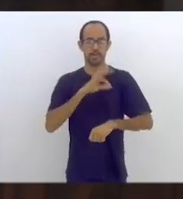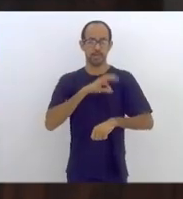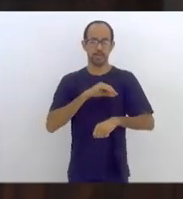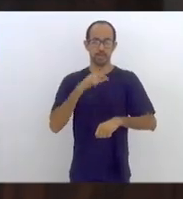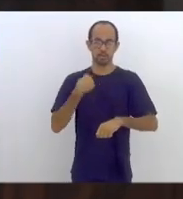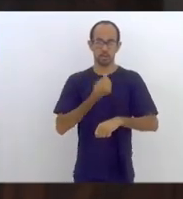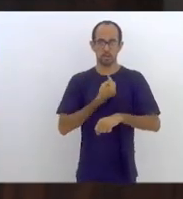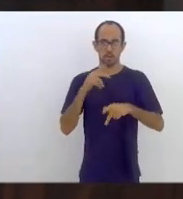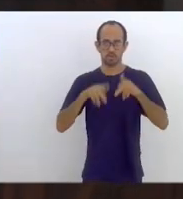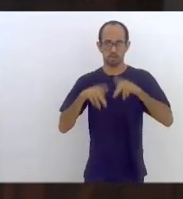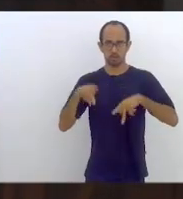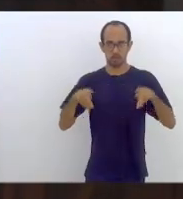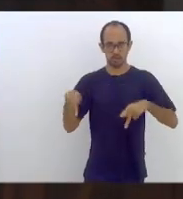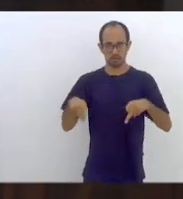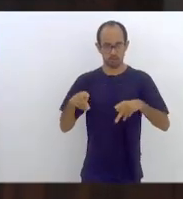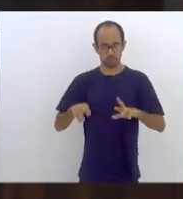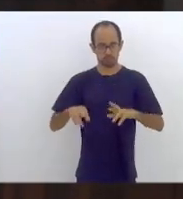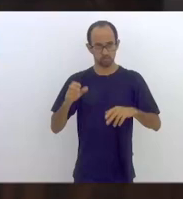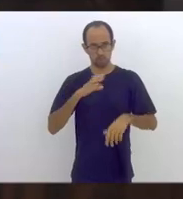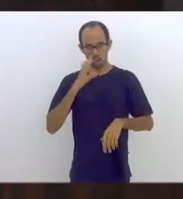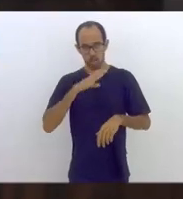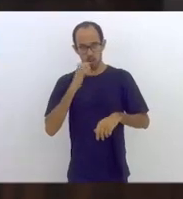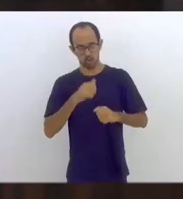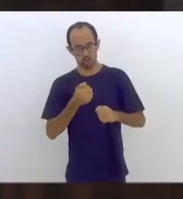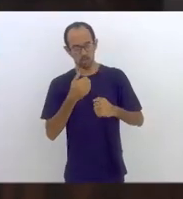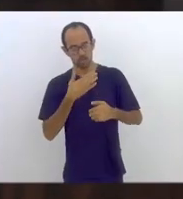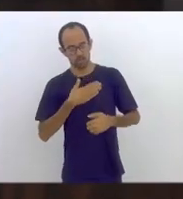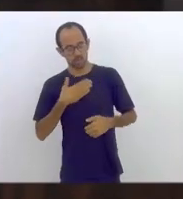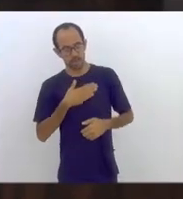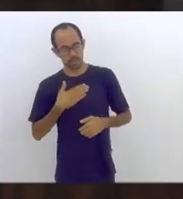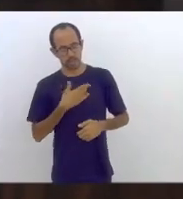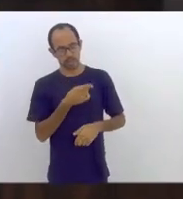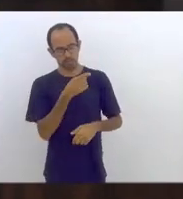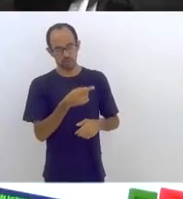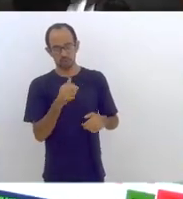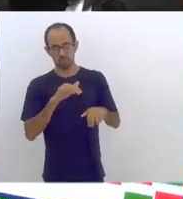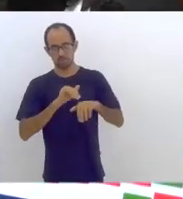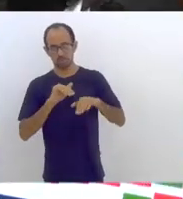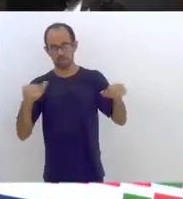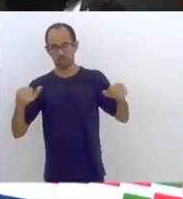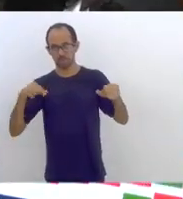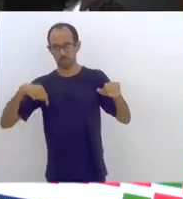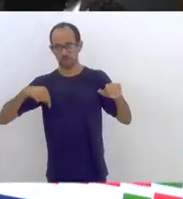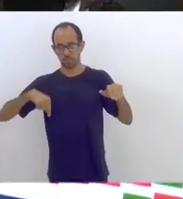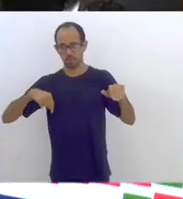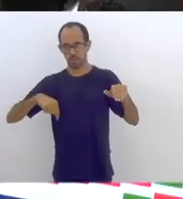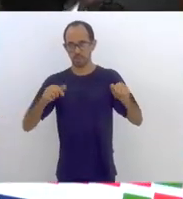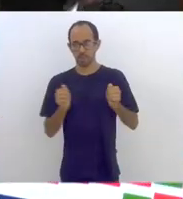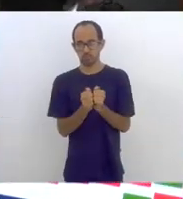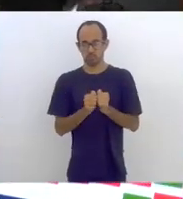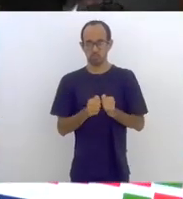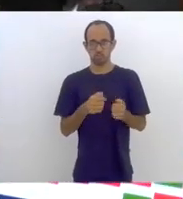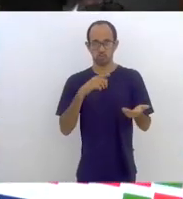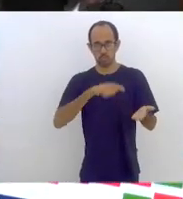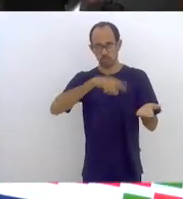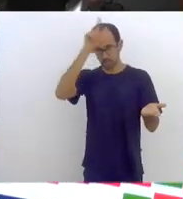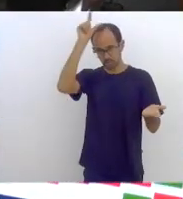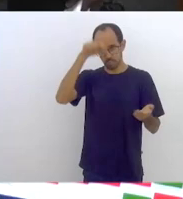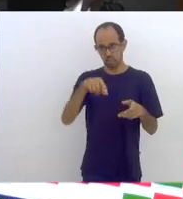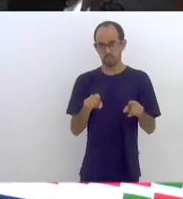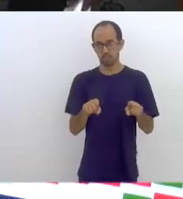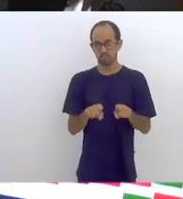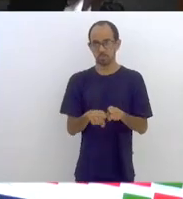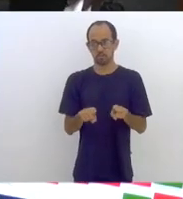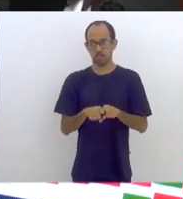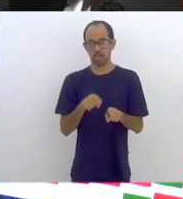povo então já já quero que vossa excelência Participe conosco a mesa seja a mesa juntamente com deputada Luiz Paulo lançamento da nossa